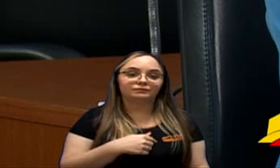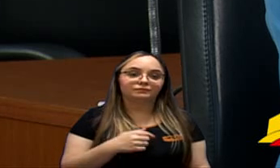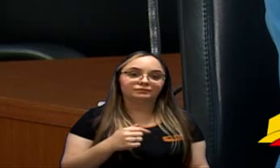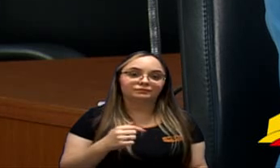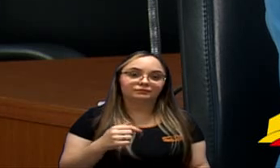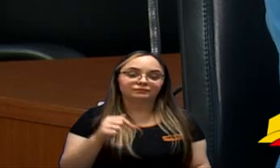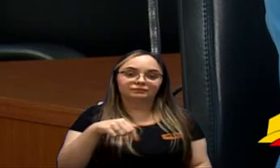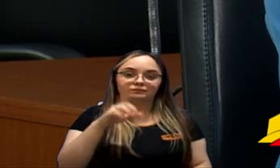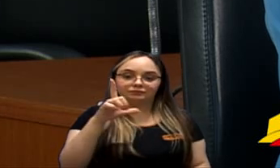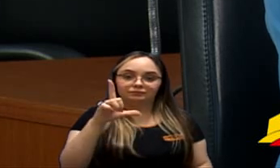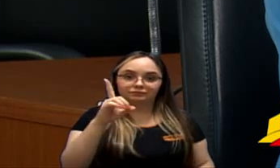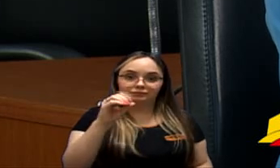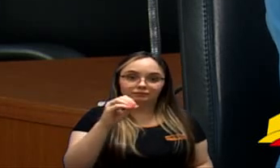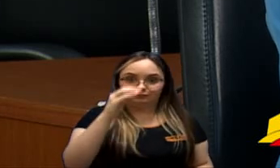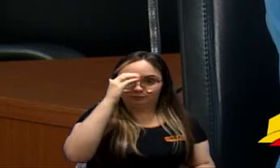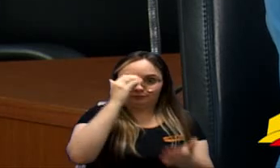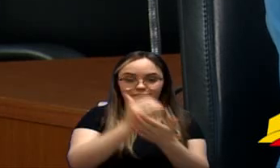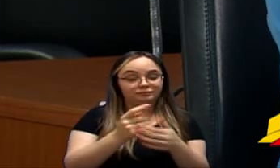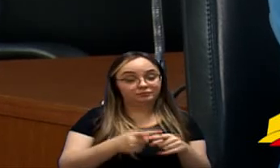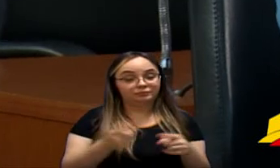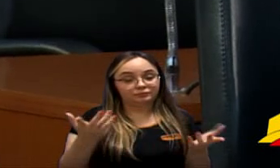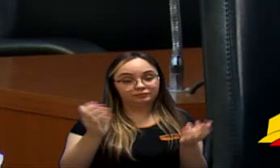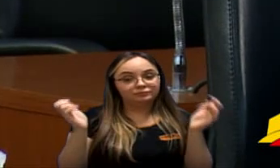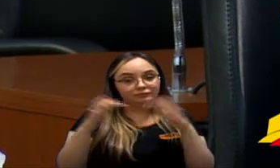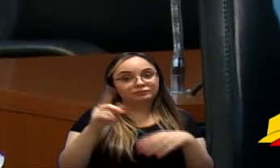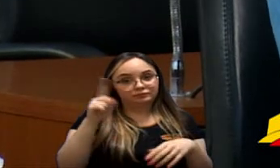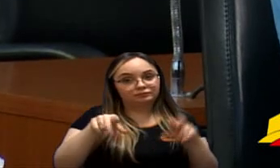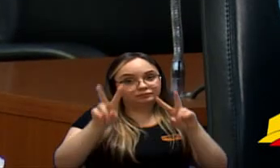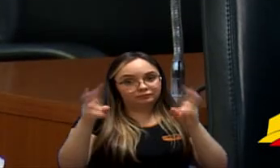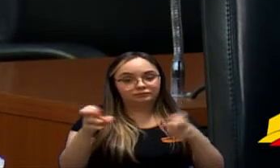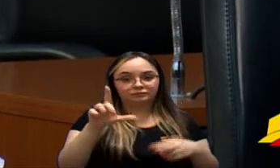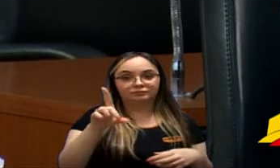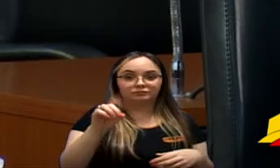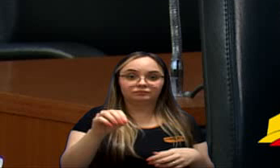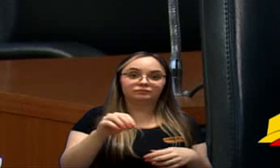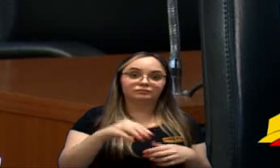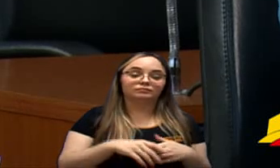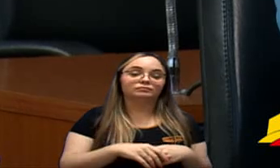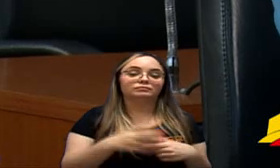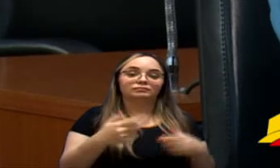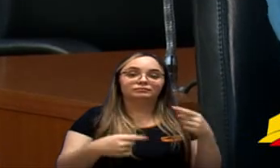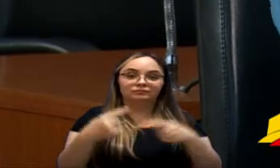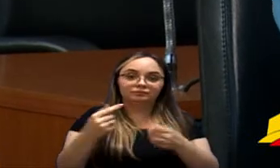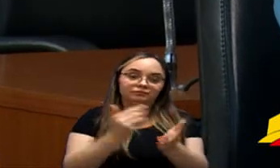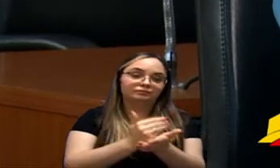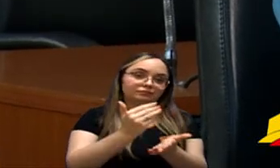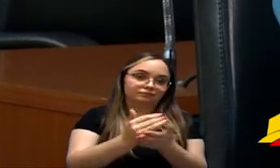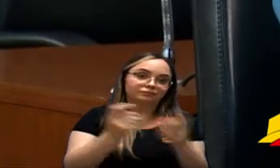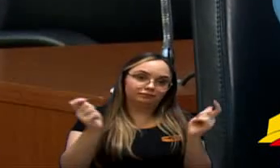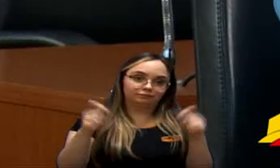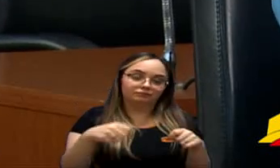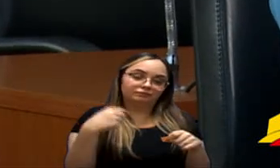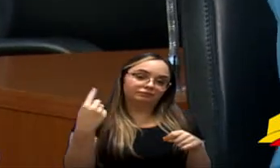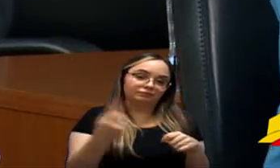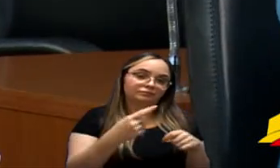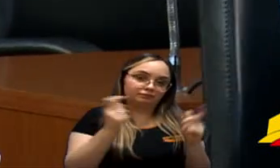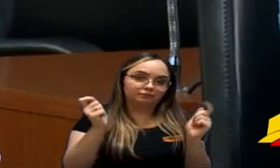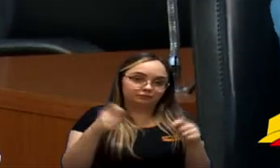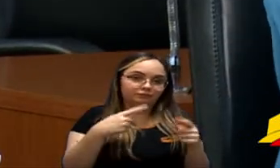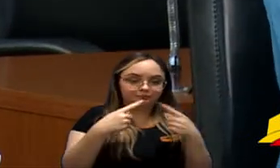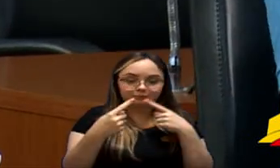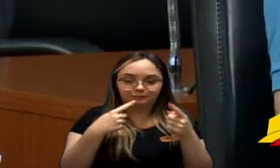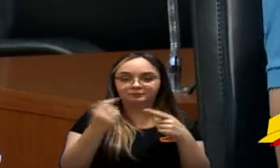dentro da LDO, até porque é o assunto que a gente consegue tá debatendo mais agora e pode ter influência nesse debate